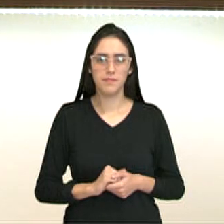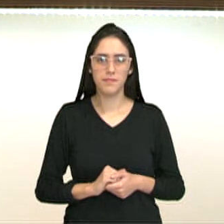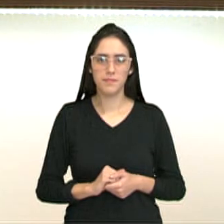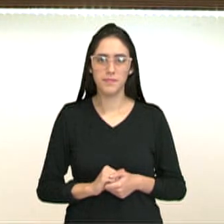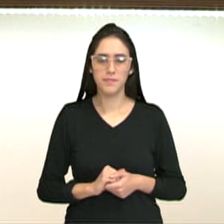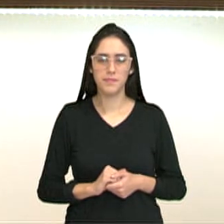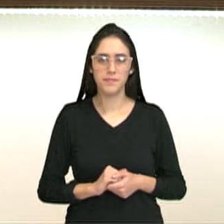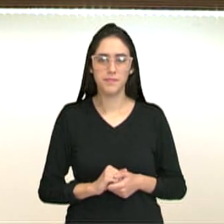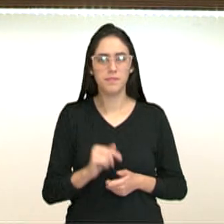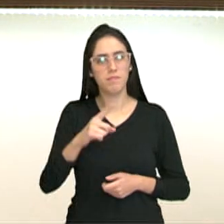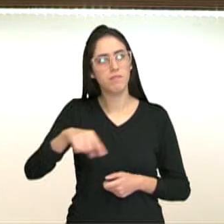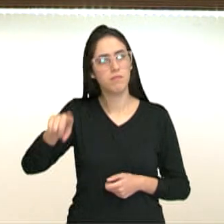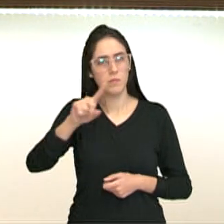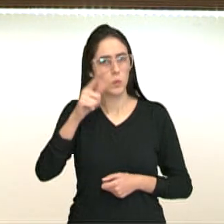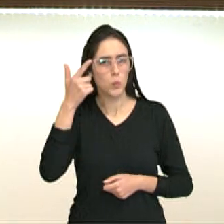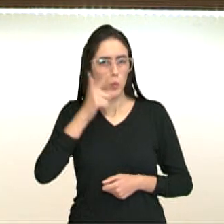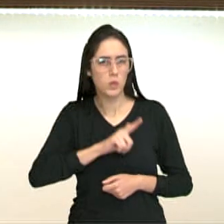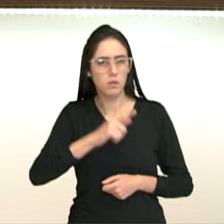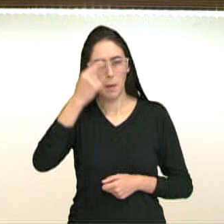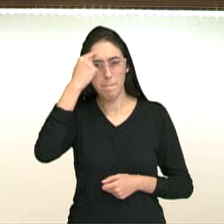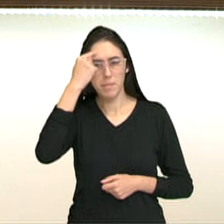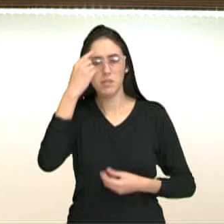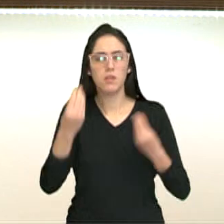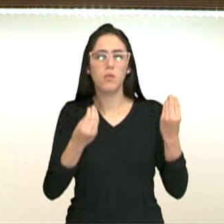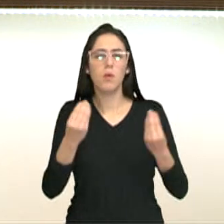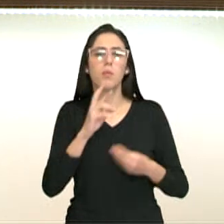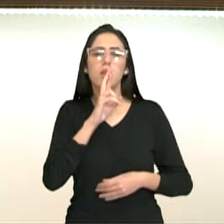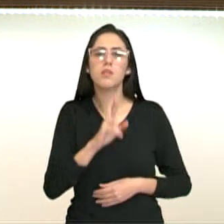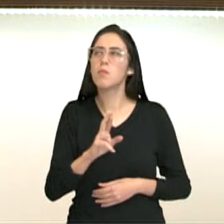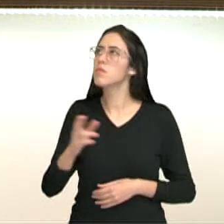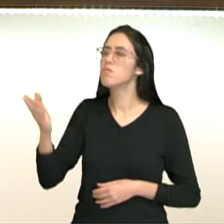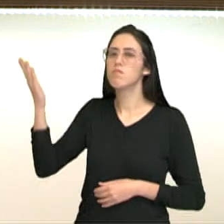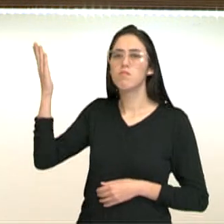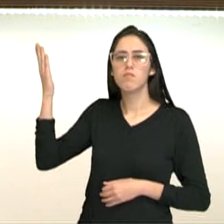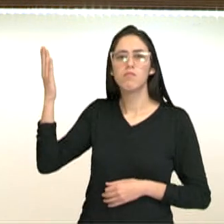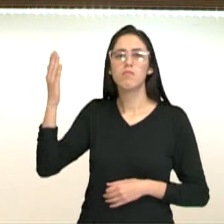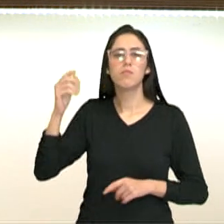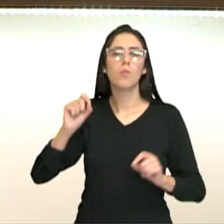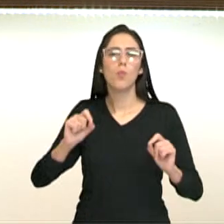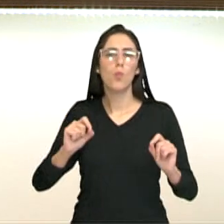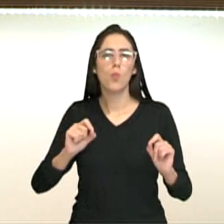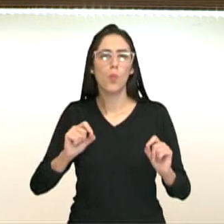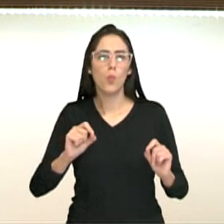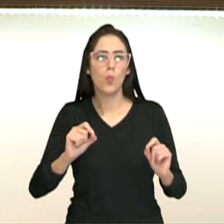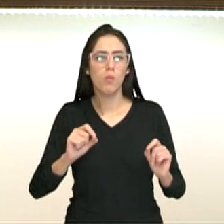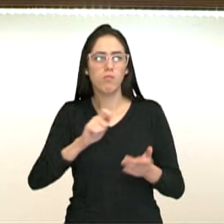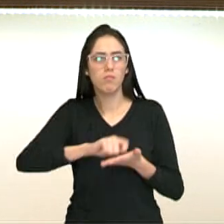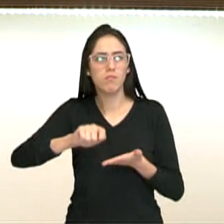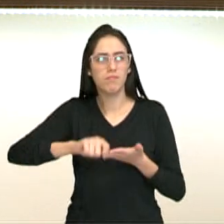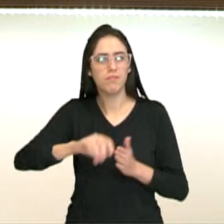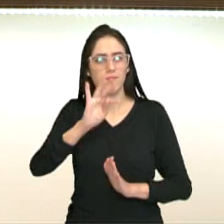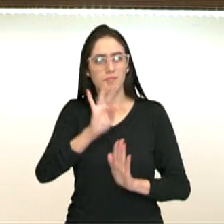Pessoal, conseguiram pensar então em uma possível resposta, uma construção de ideias que formule